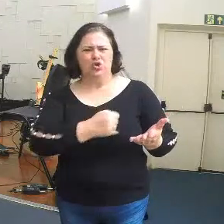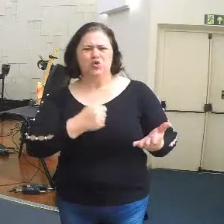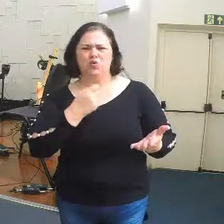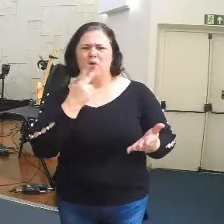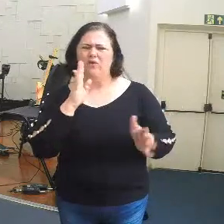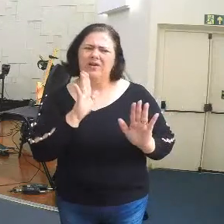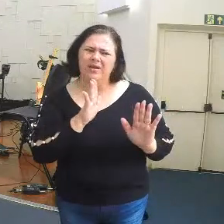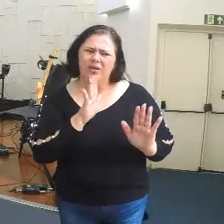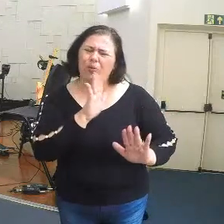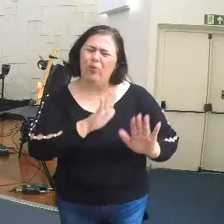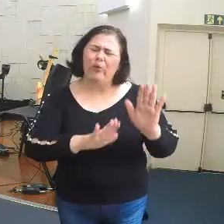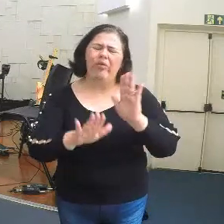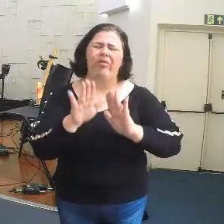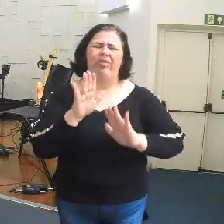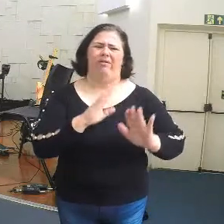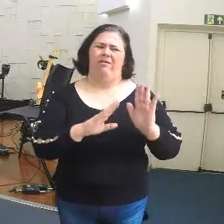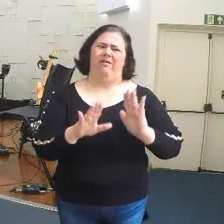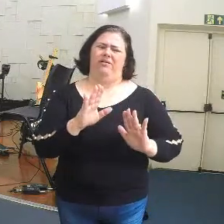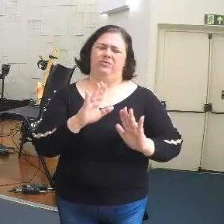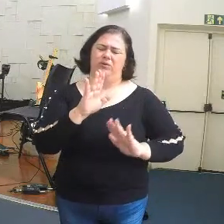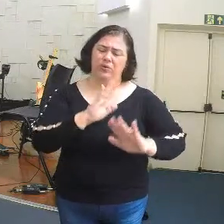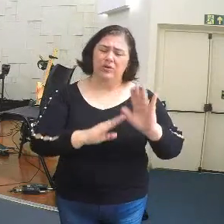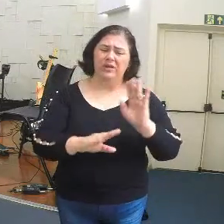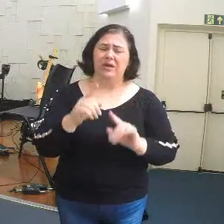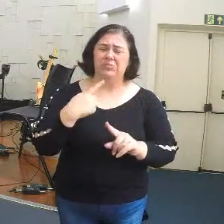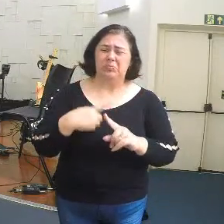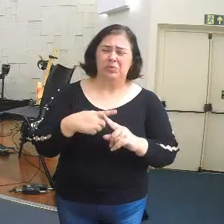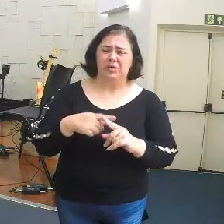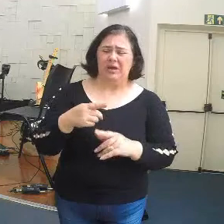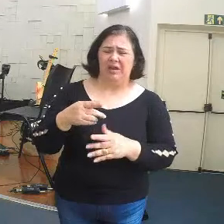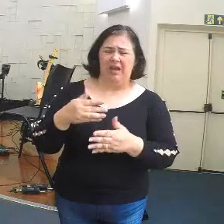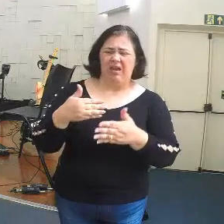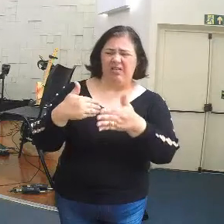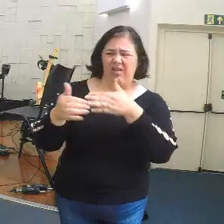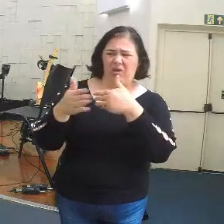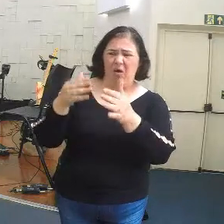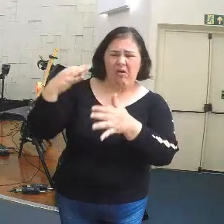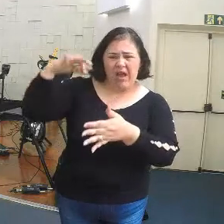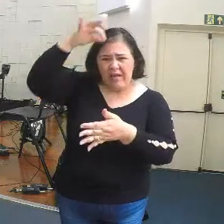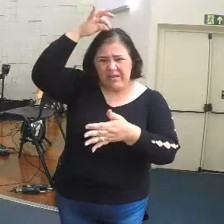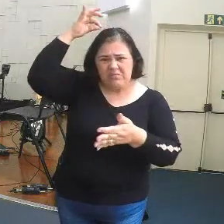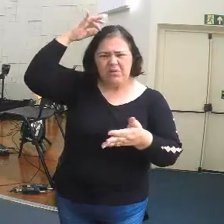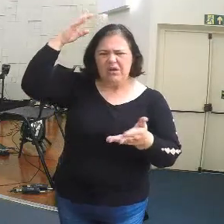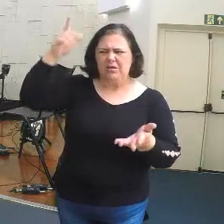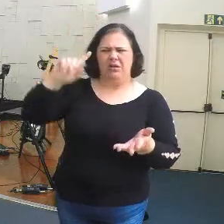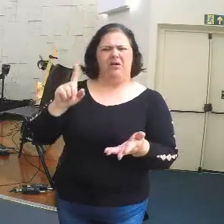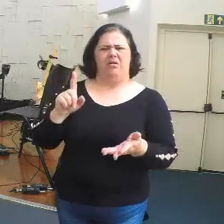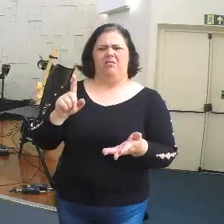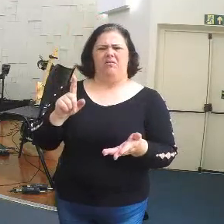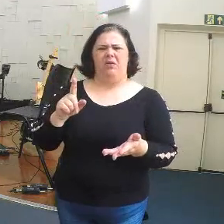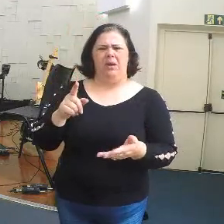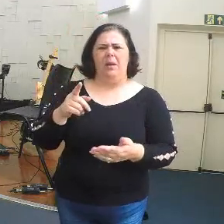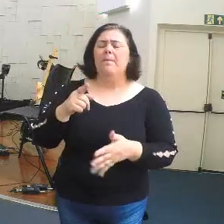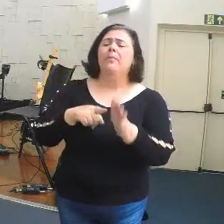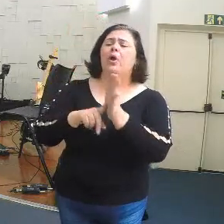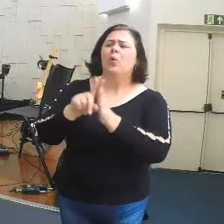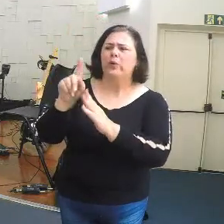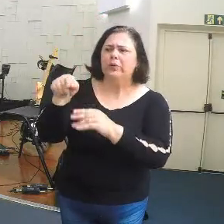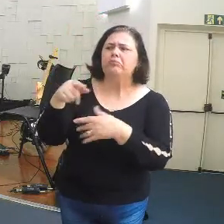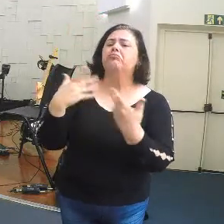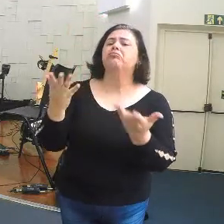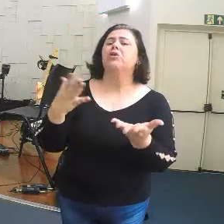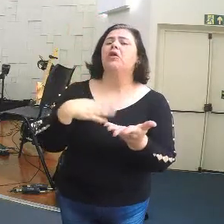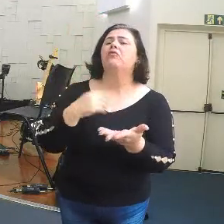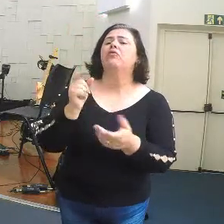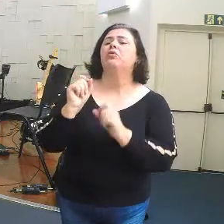espírito. João está dizendo: olha, não dê crédito a qualquer espírito, antes provai os espíritos se procedem de Deus. Agora